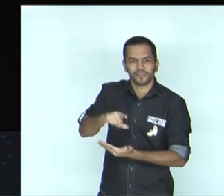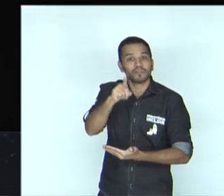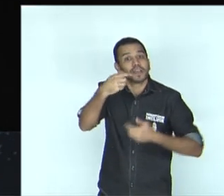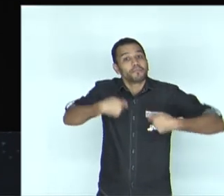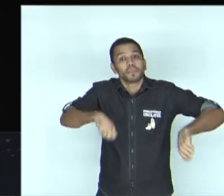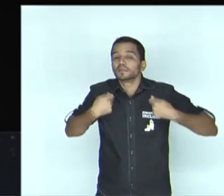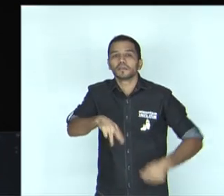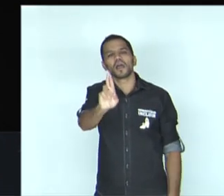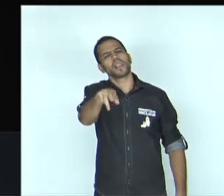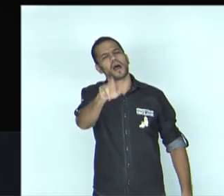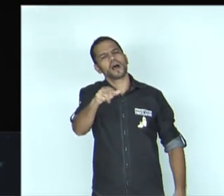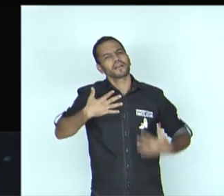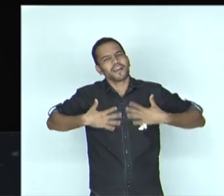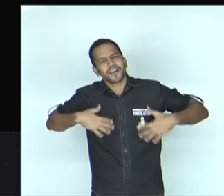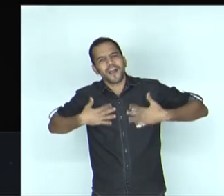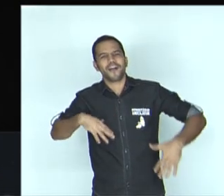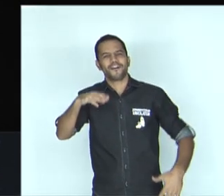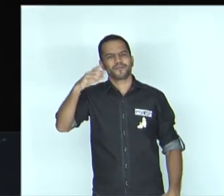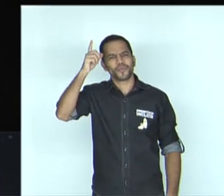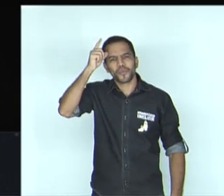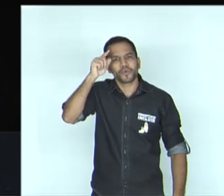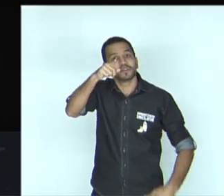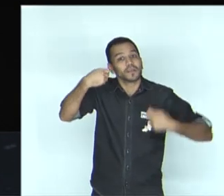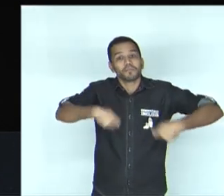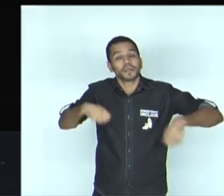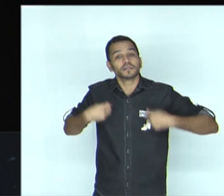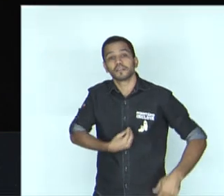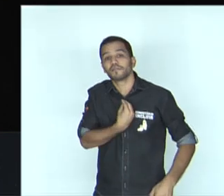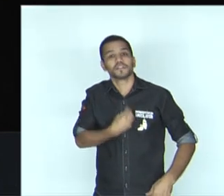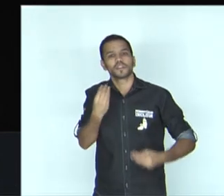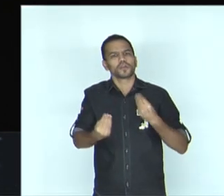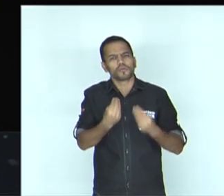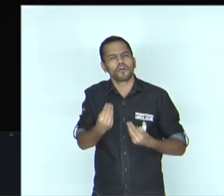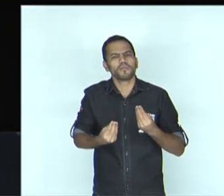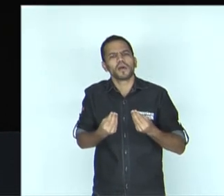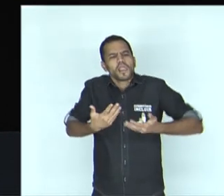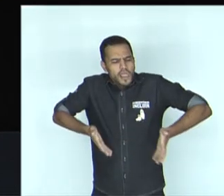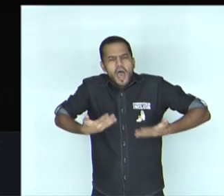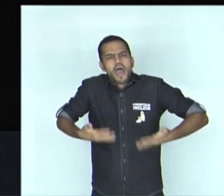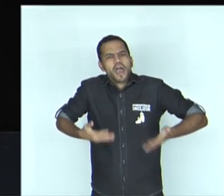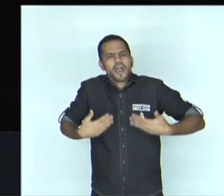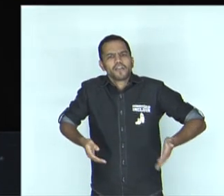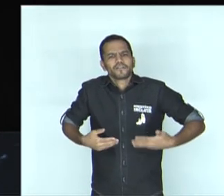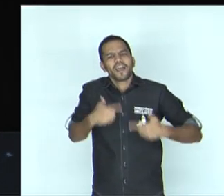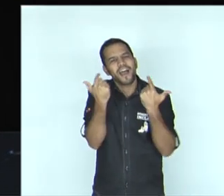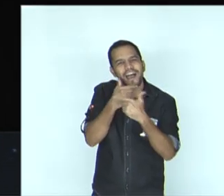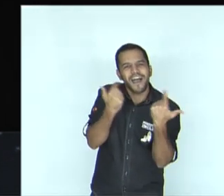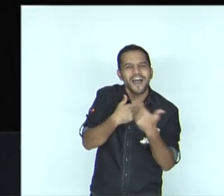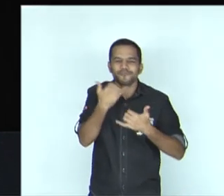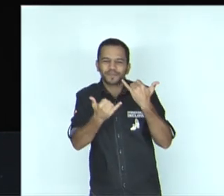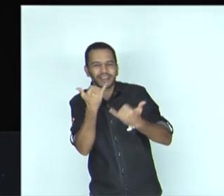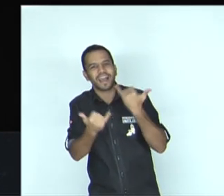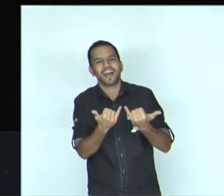relaxar um pouco. Você precisa viver uma vida um pouco mais suave. Senão você